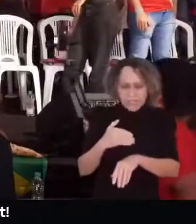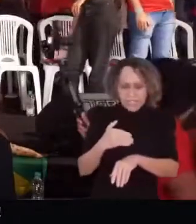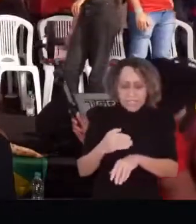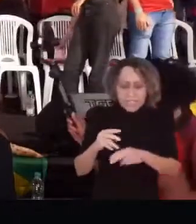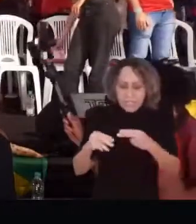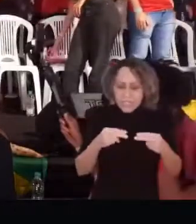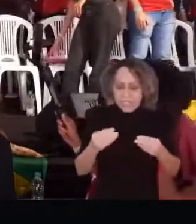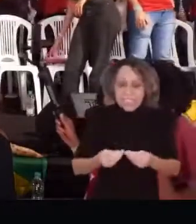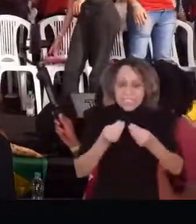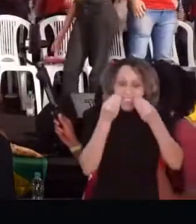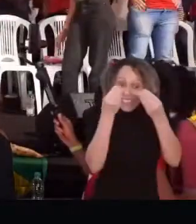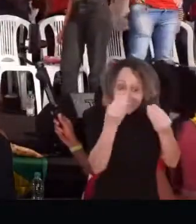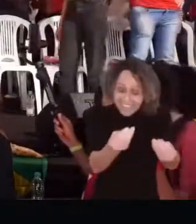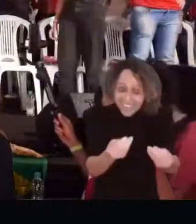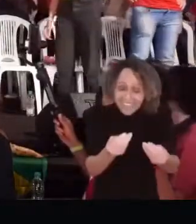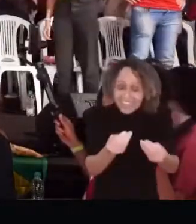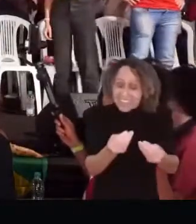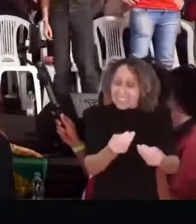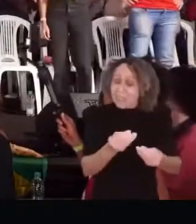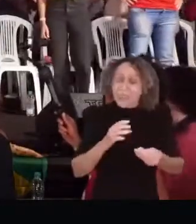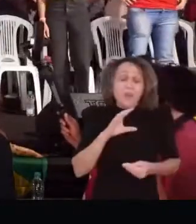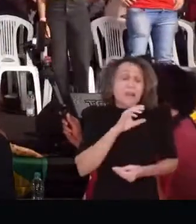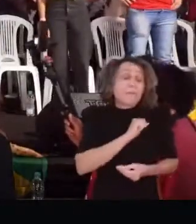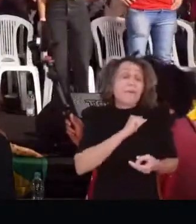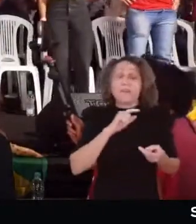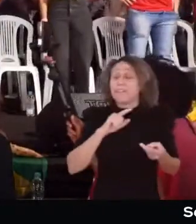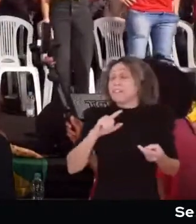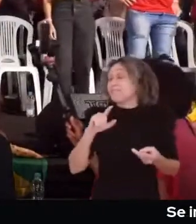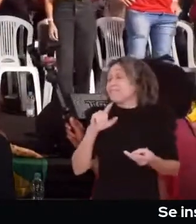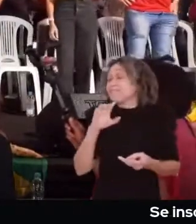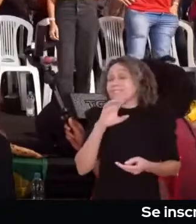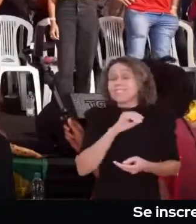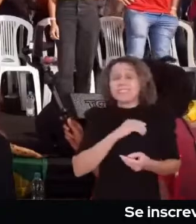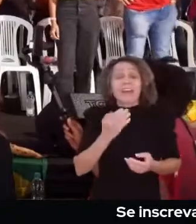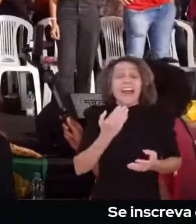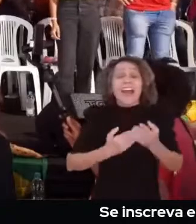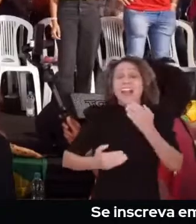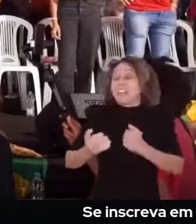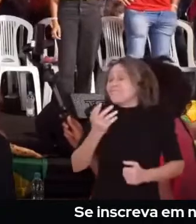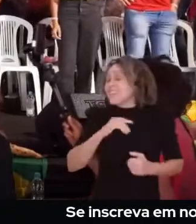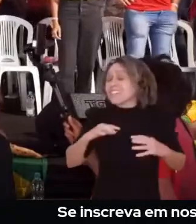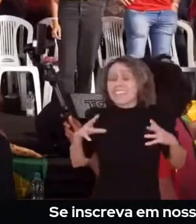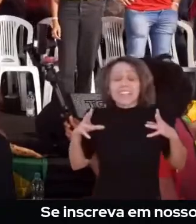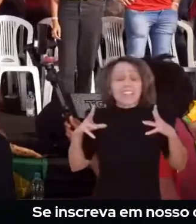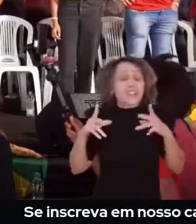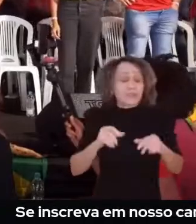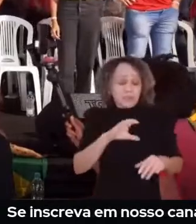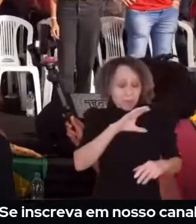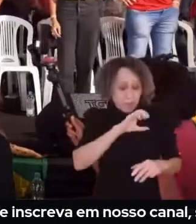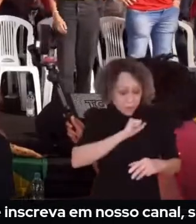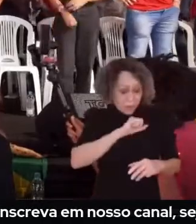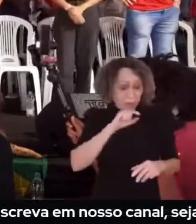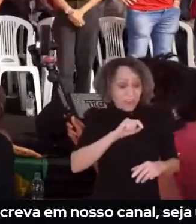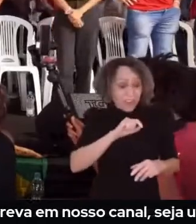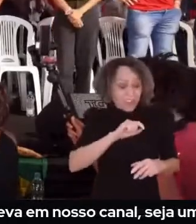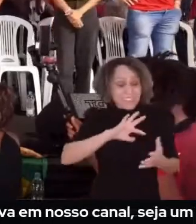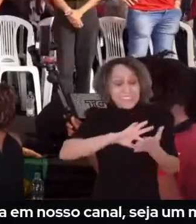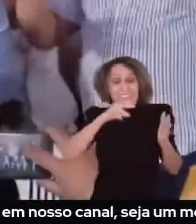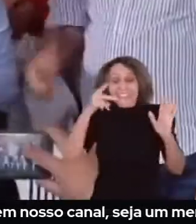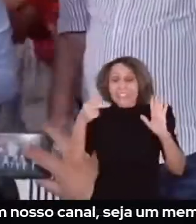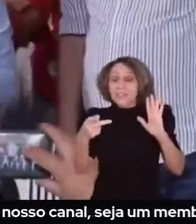gente precisa para ser livre e para fazer Lula presidente de novo, para nos alimentar agora em